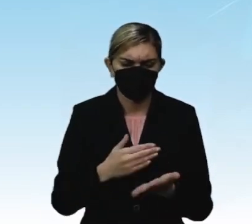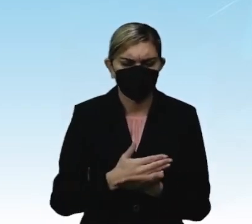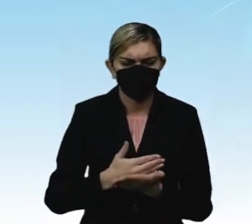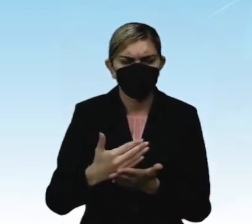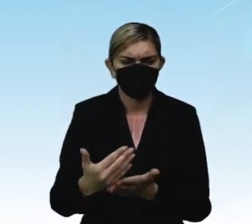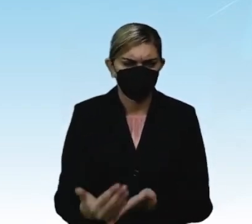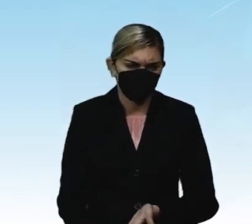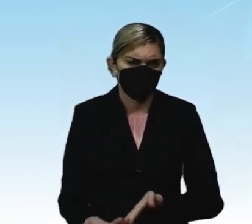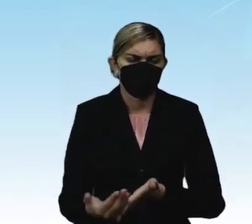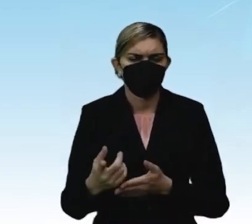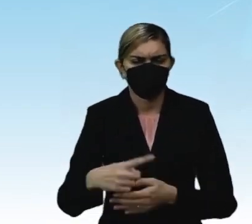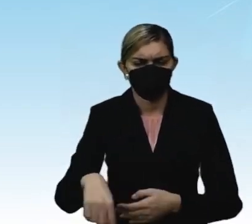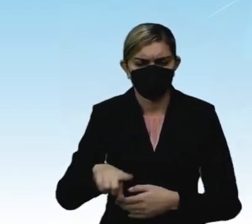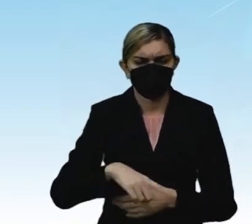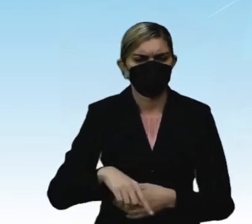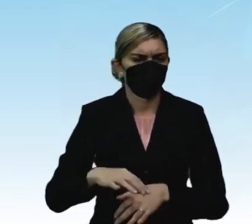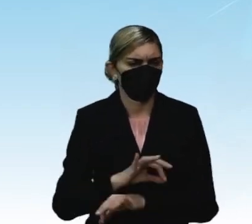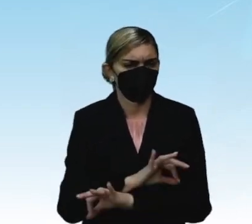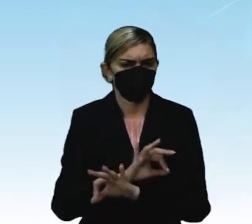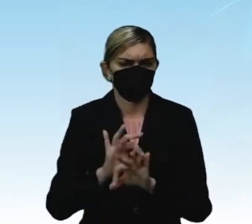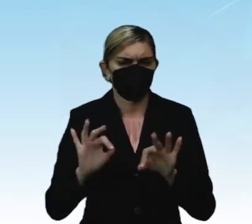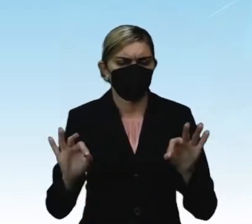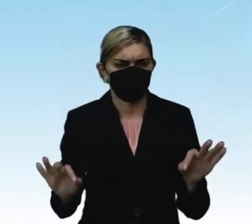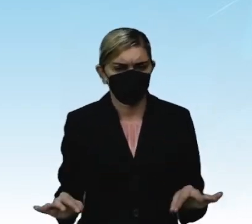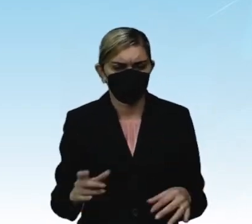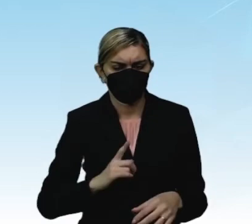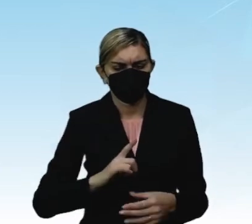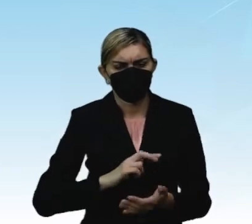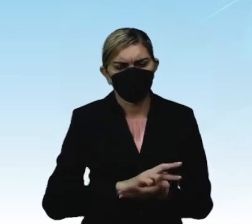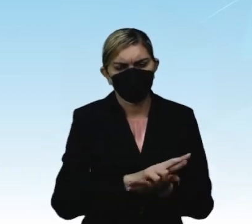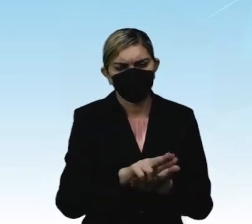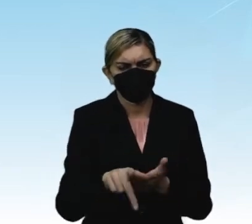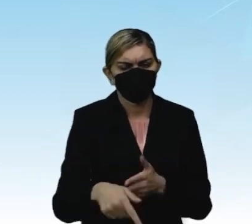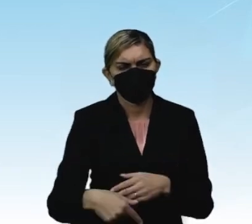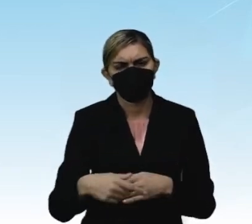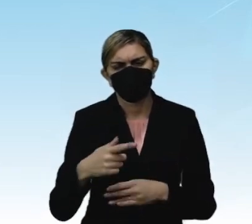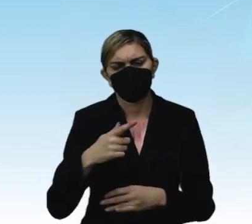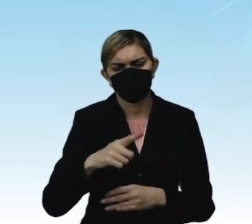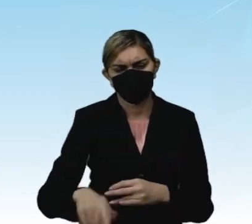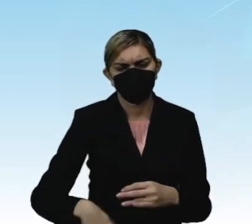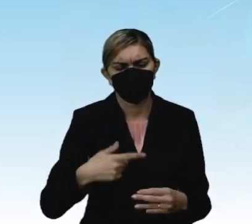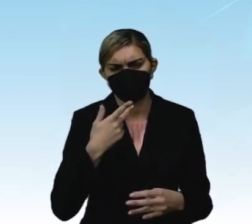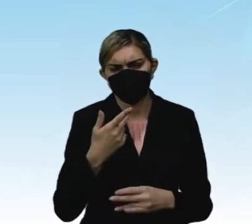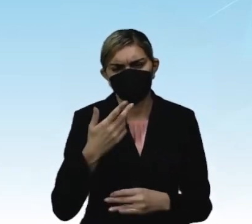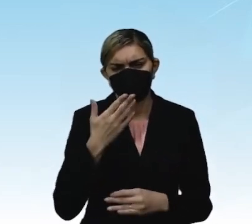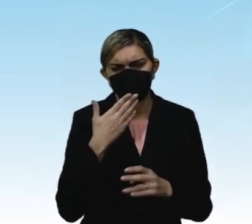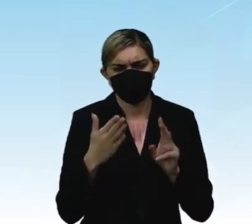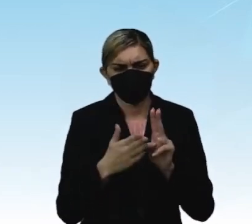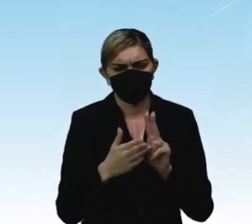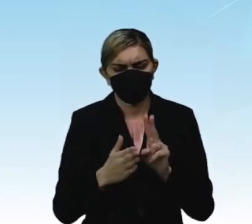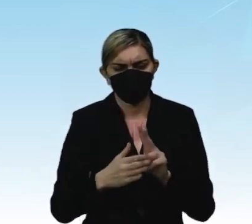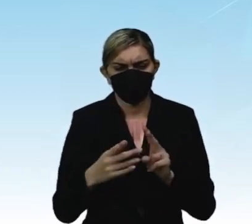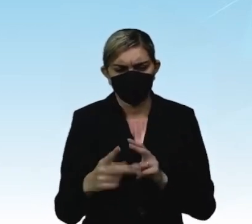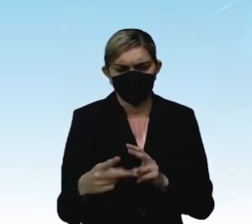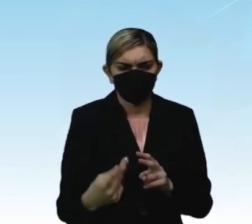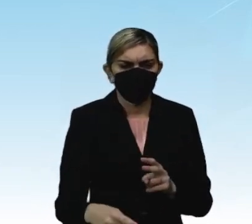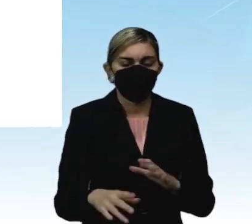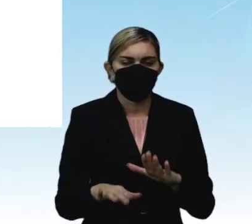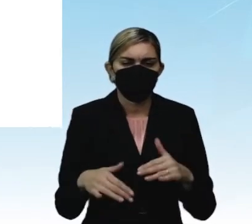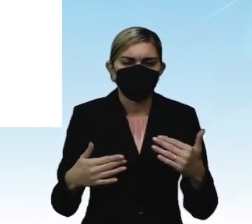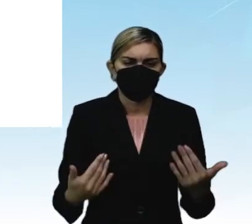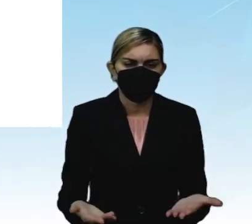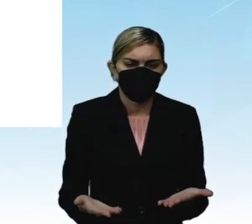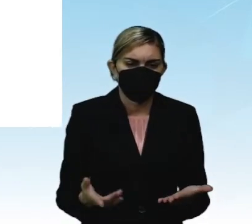o empreendimento das obras maravilhosas, que tem vários gêneros falando sobre os indígenas. Desses foi qual?